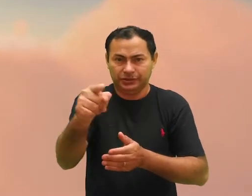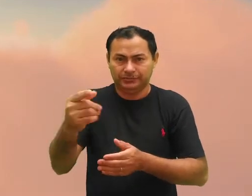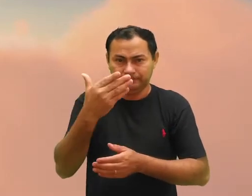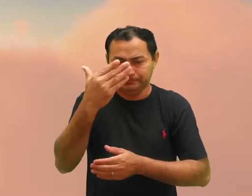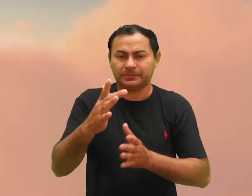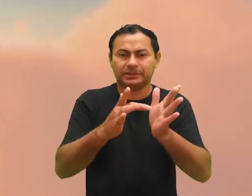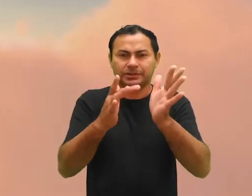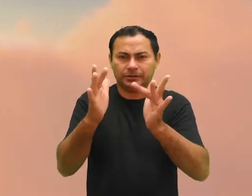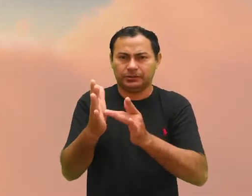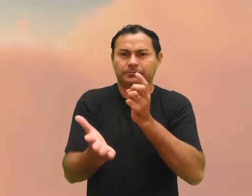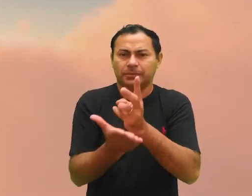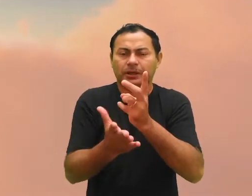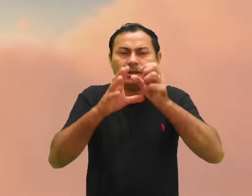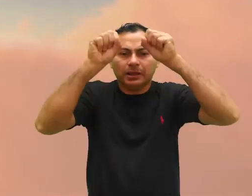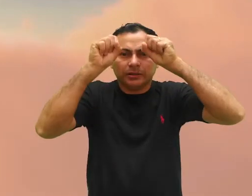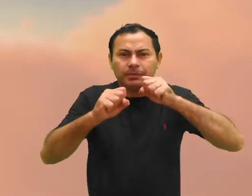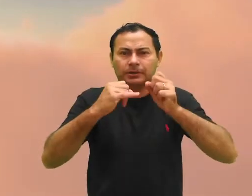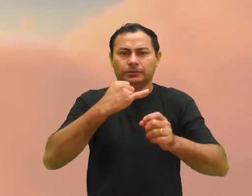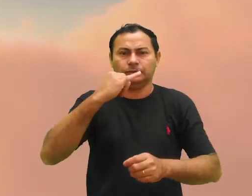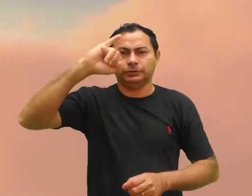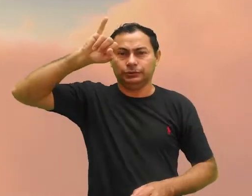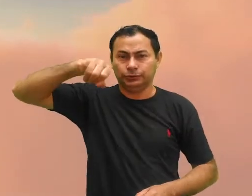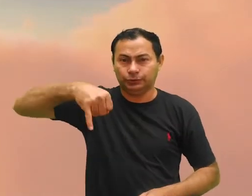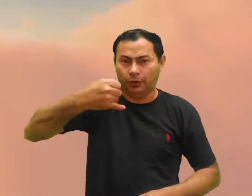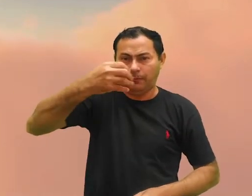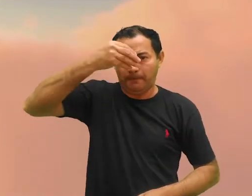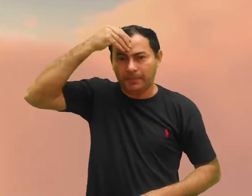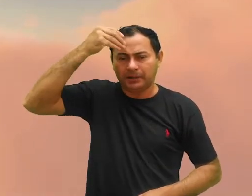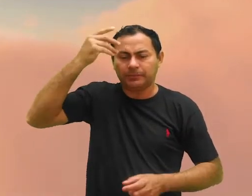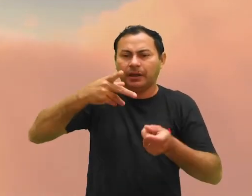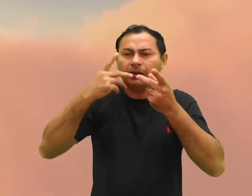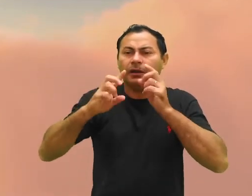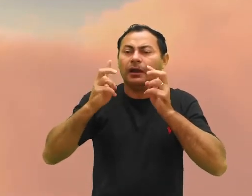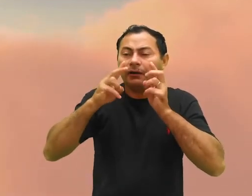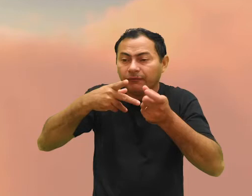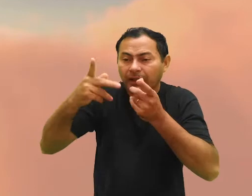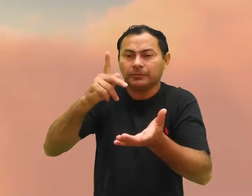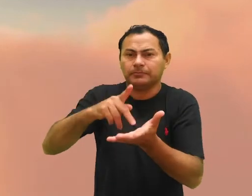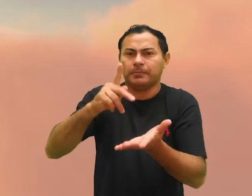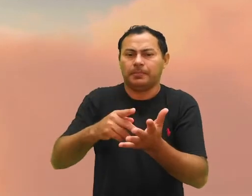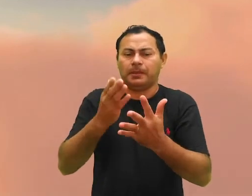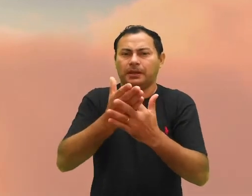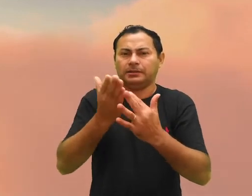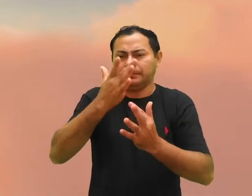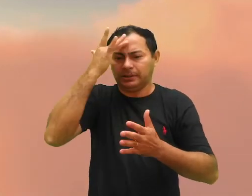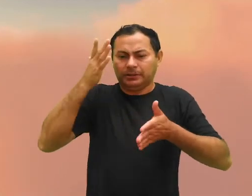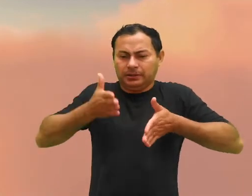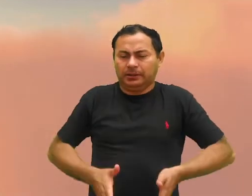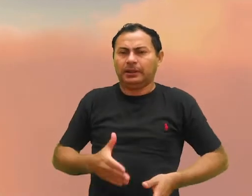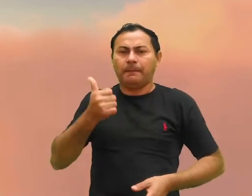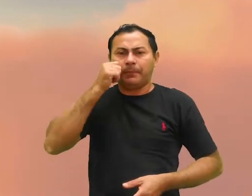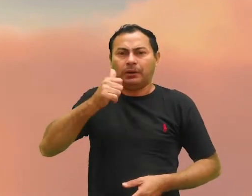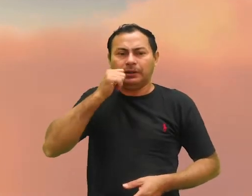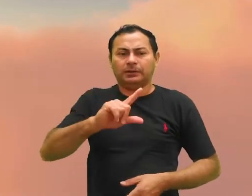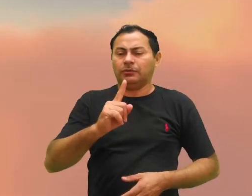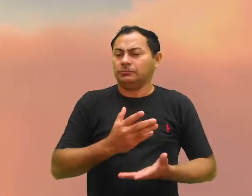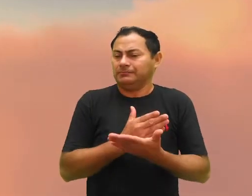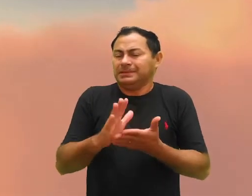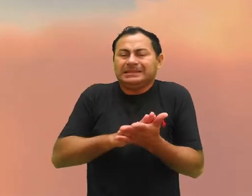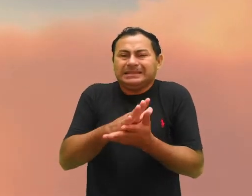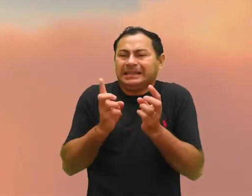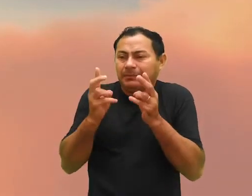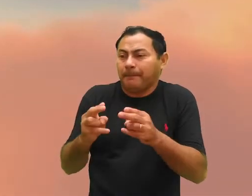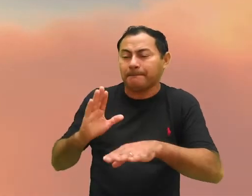caminho diante de ti. Jesus continua a testemunhar de João Batista, dizendo: digo-lhes a verdade, entre os nascidos de